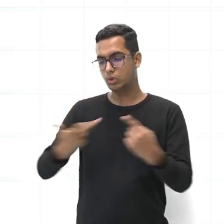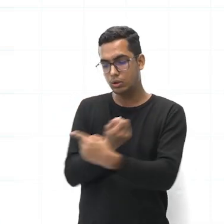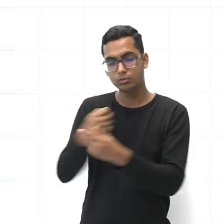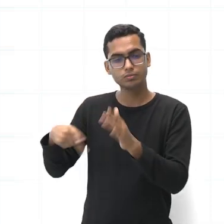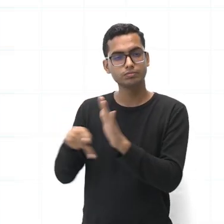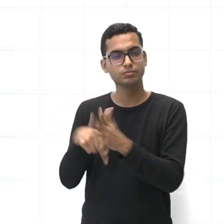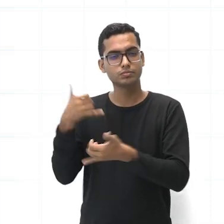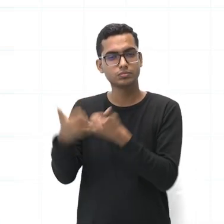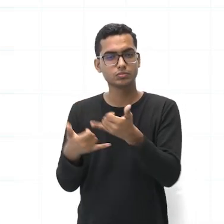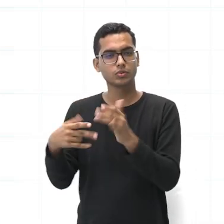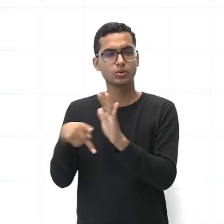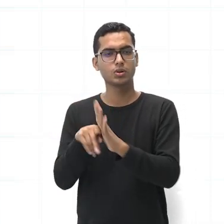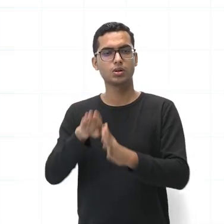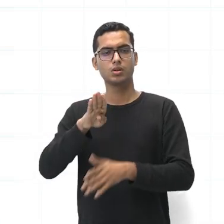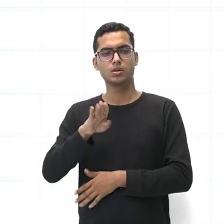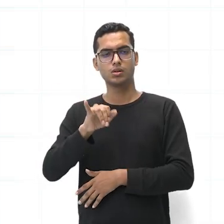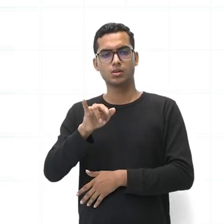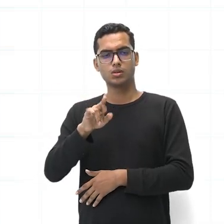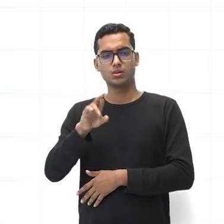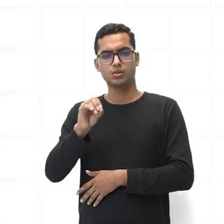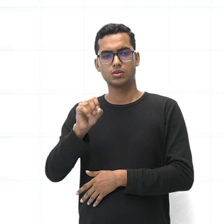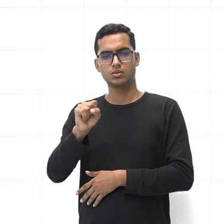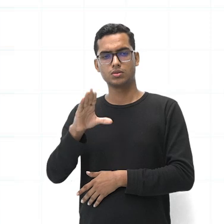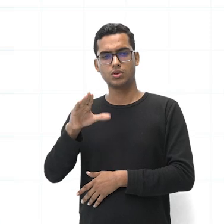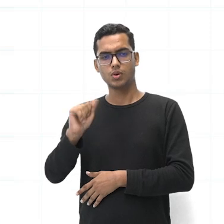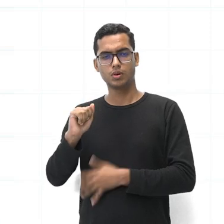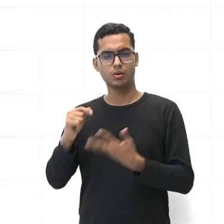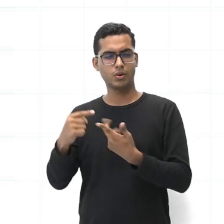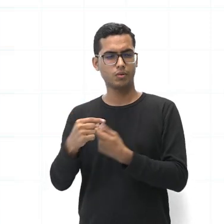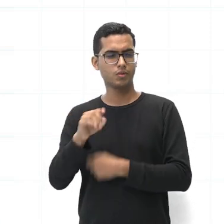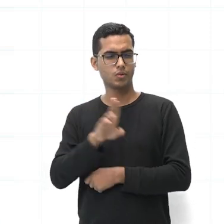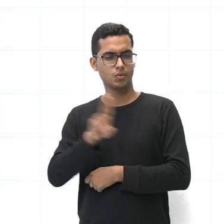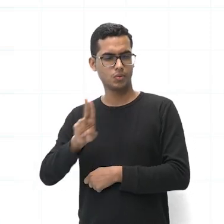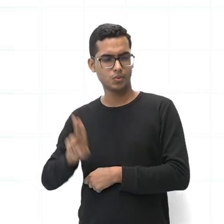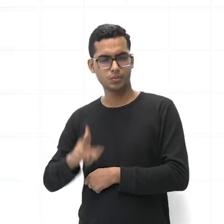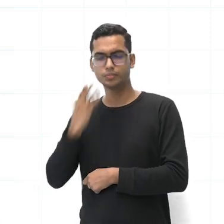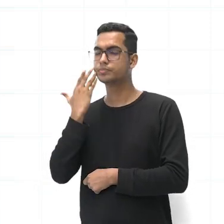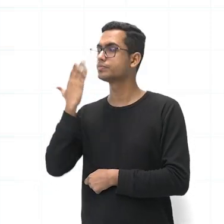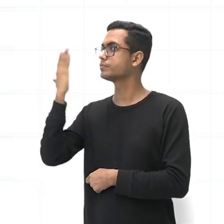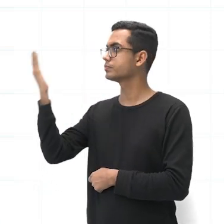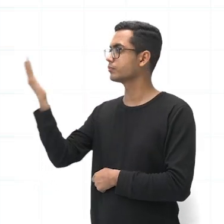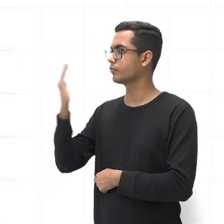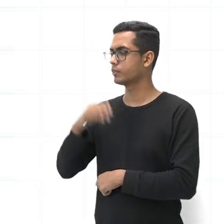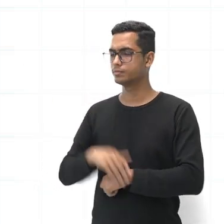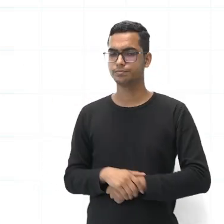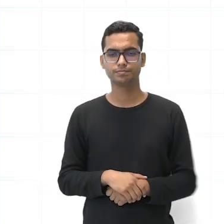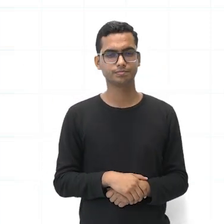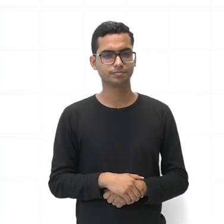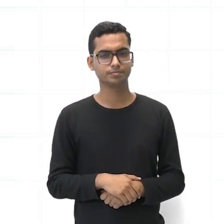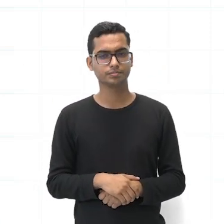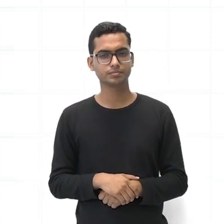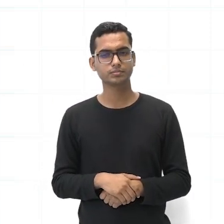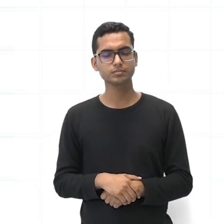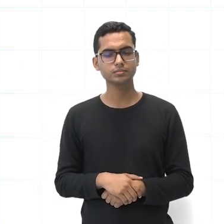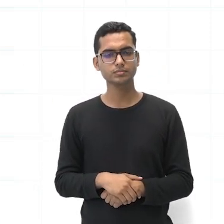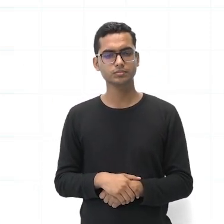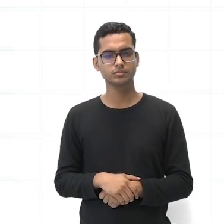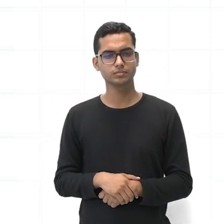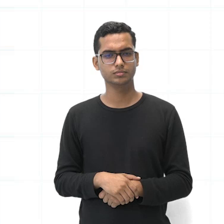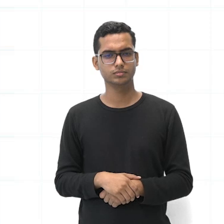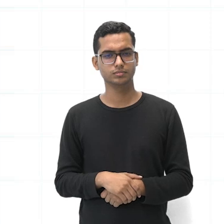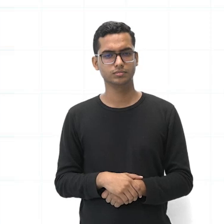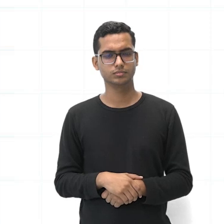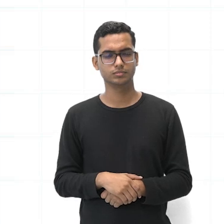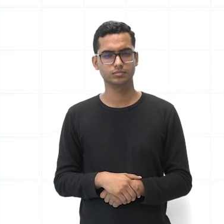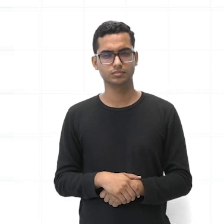a birosca, borroca, bulica, burica ou 3 covinhas. São todos nomes para a mesma